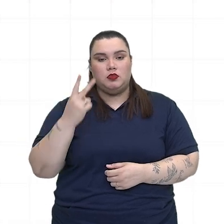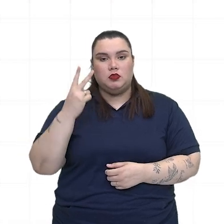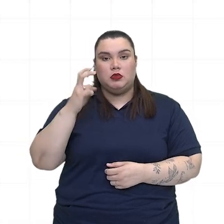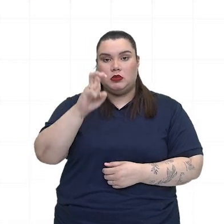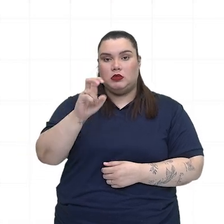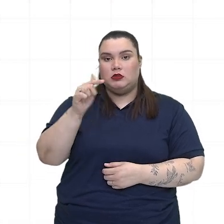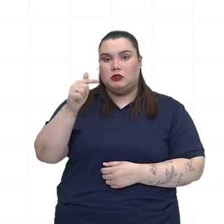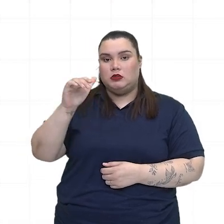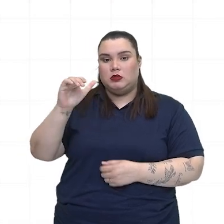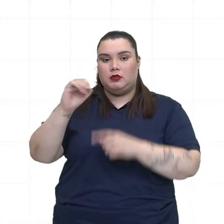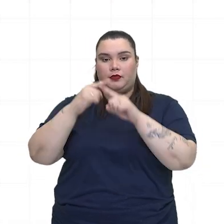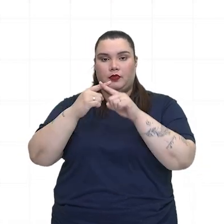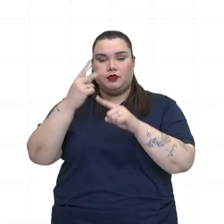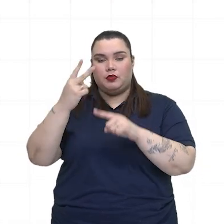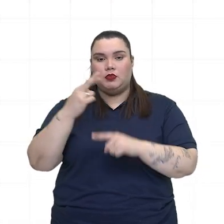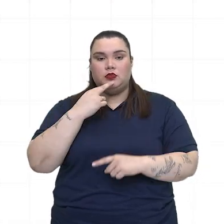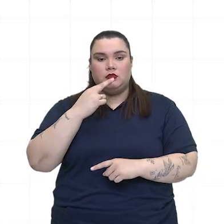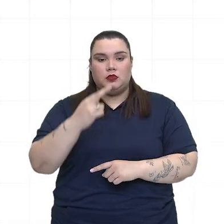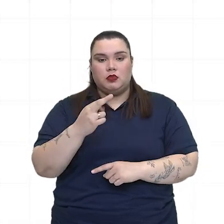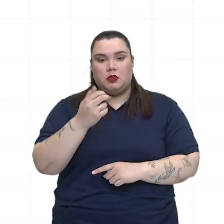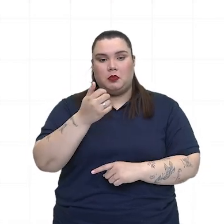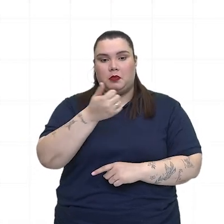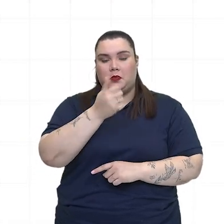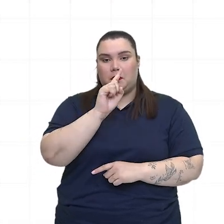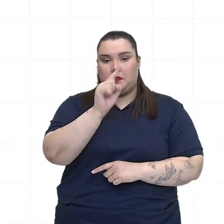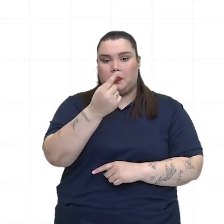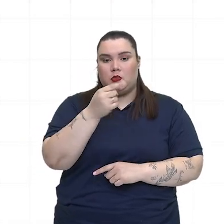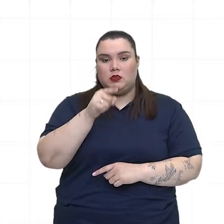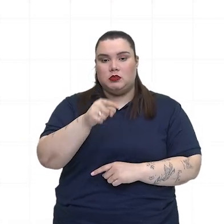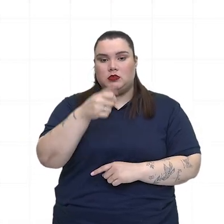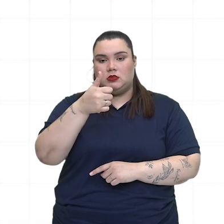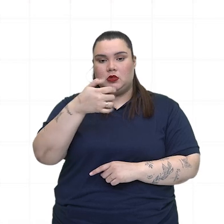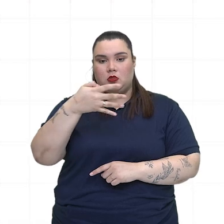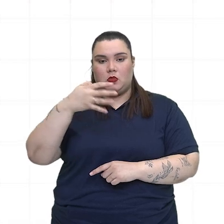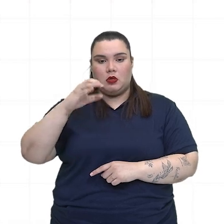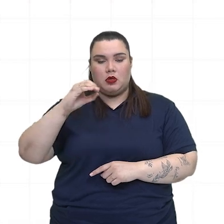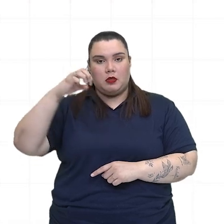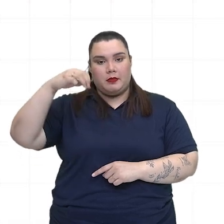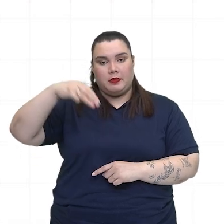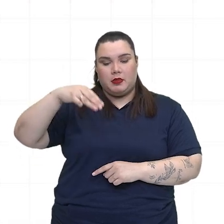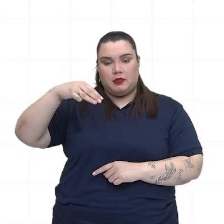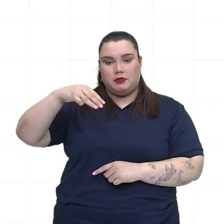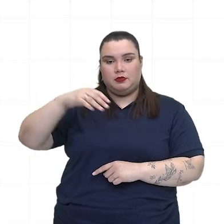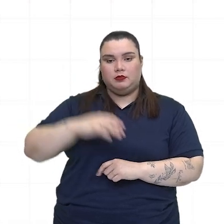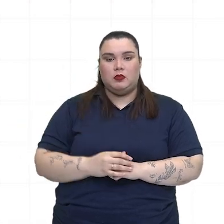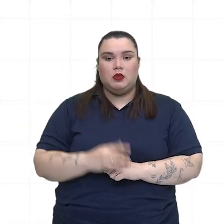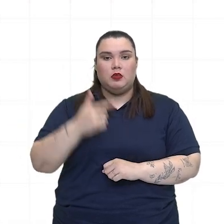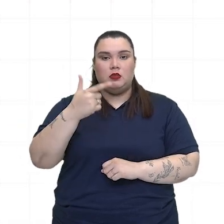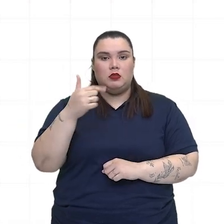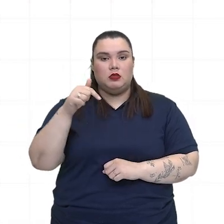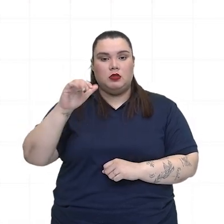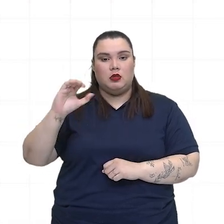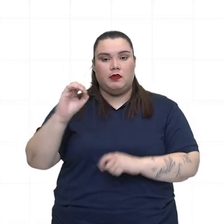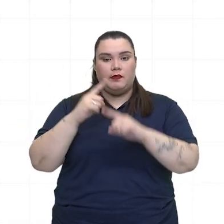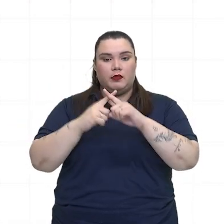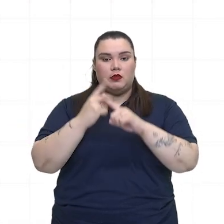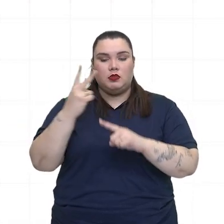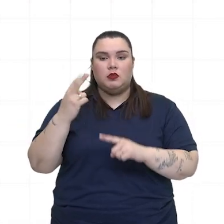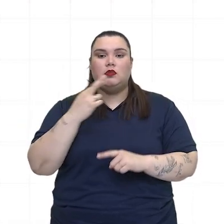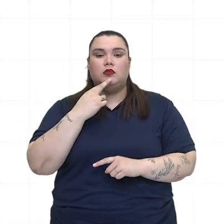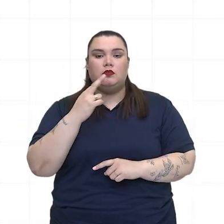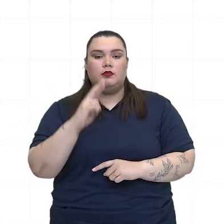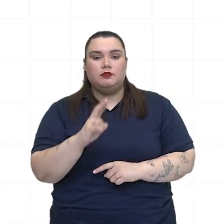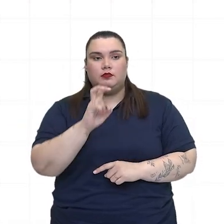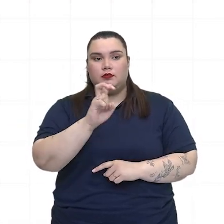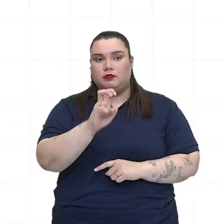que multiplica 570 metros vai ser igual a 1.140 metros. 2 que multiplica 270 metros